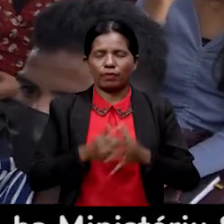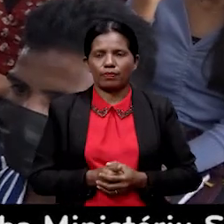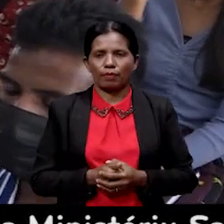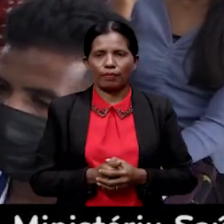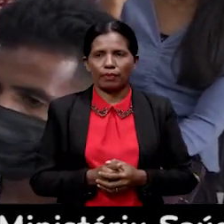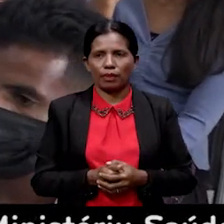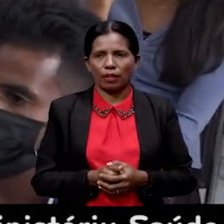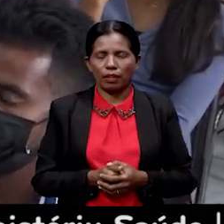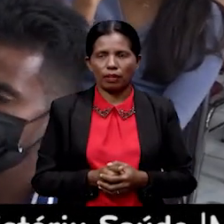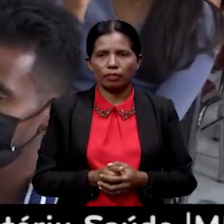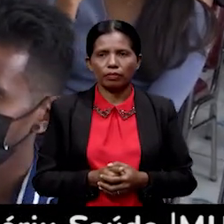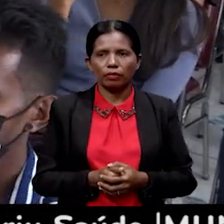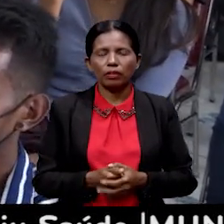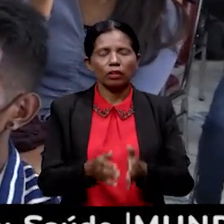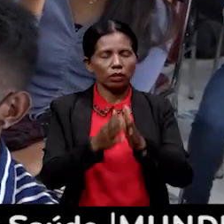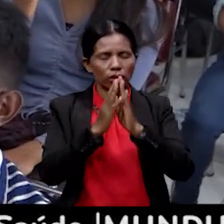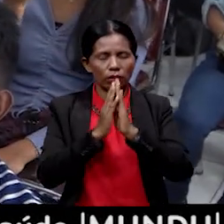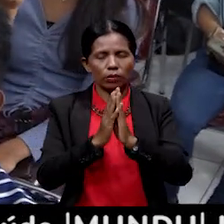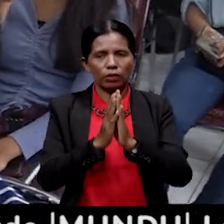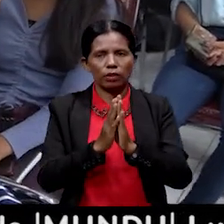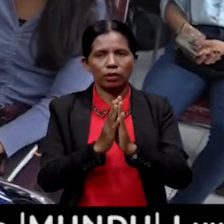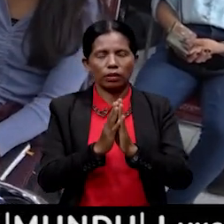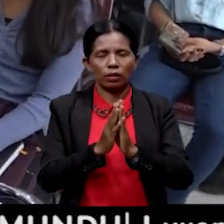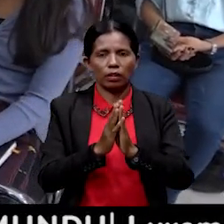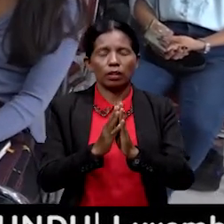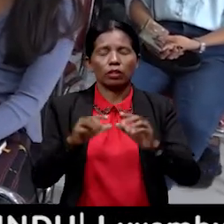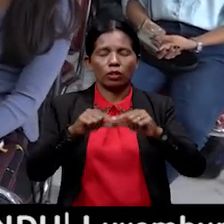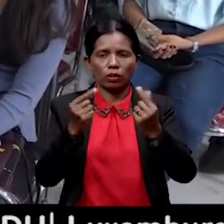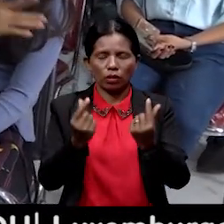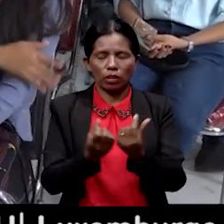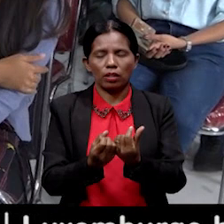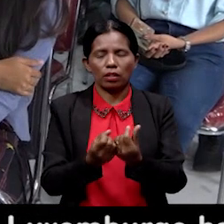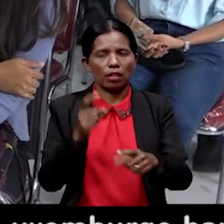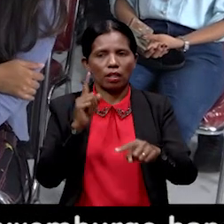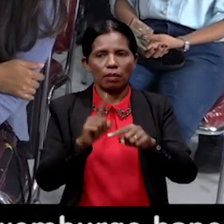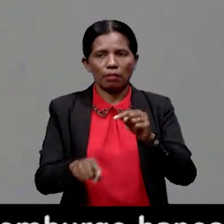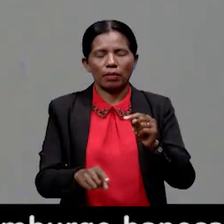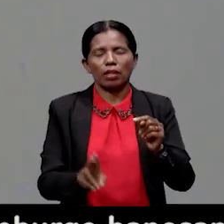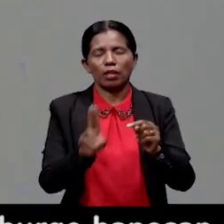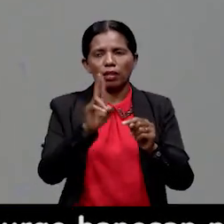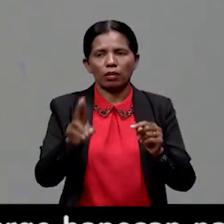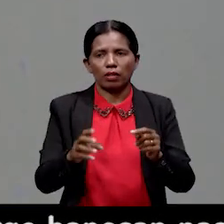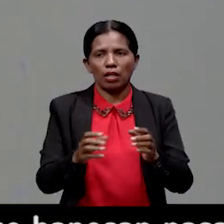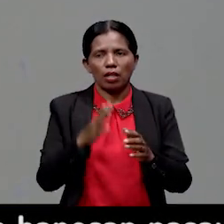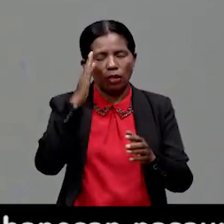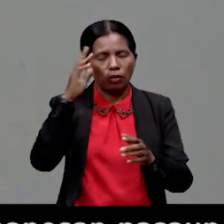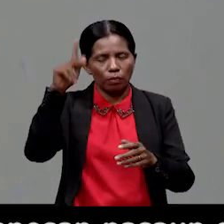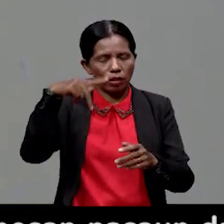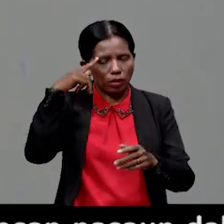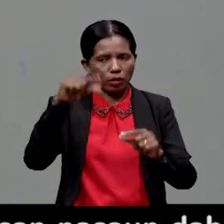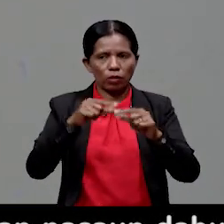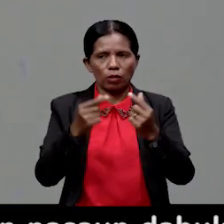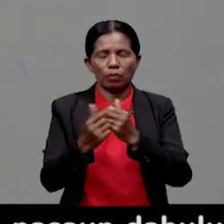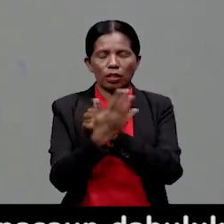Além de ne, Rosero da Cruz, russo movimento progressista, russo atulabele aplica interesse político no grupo e a